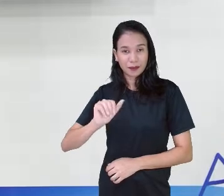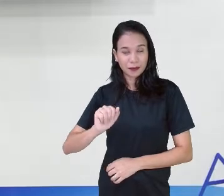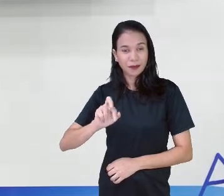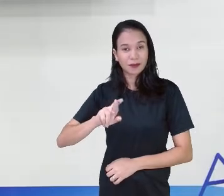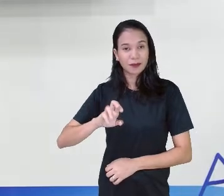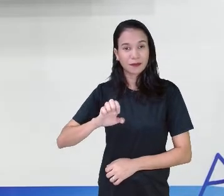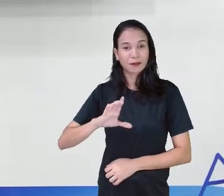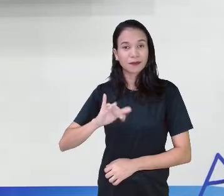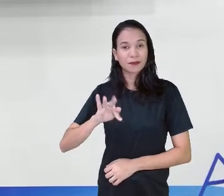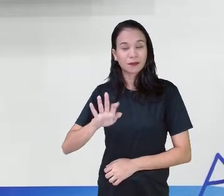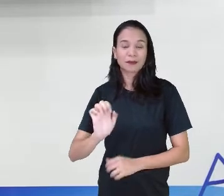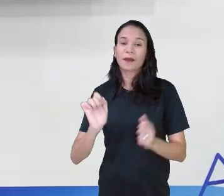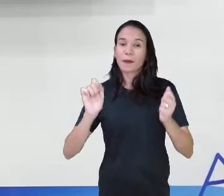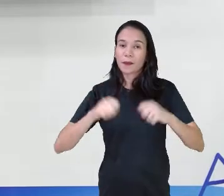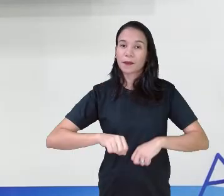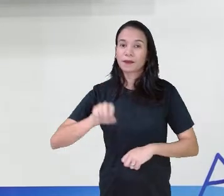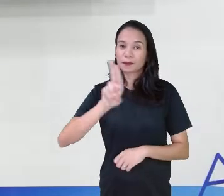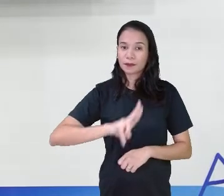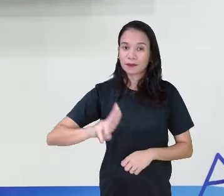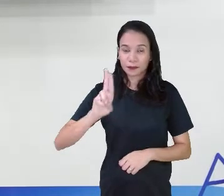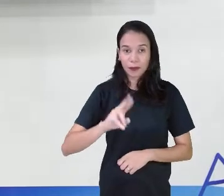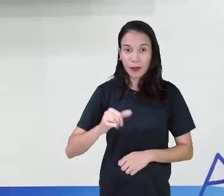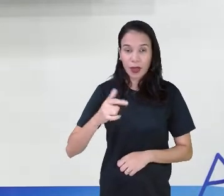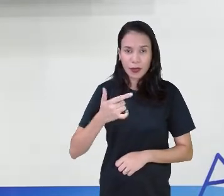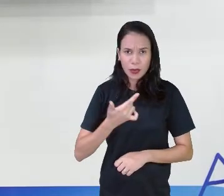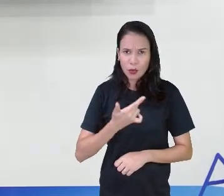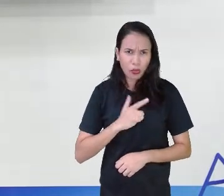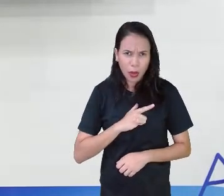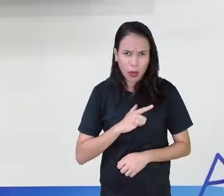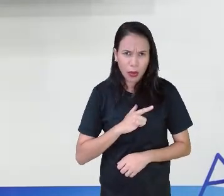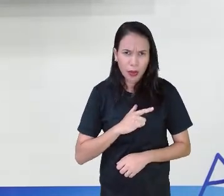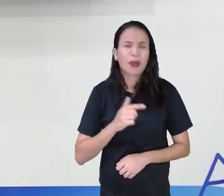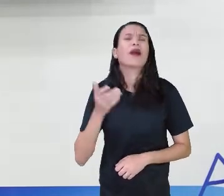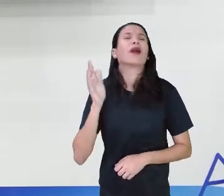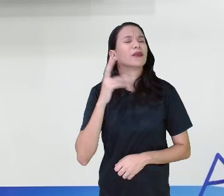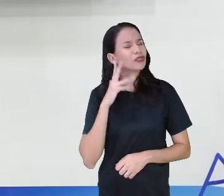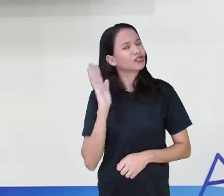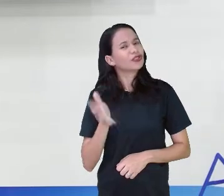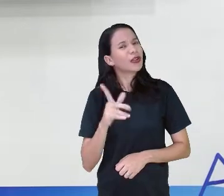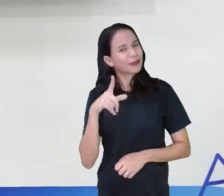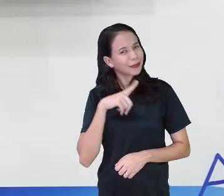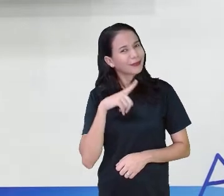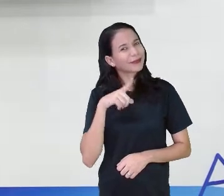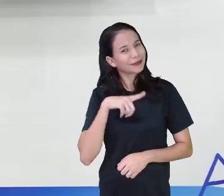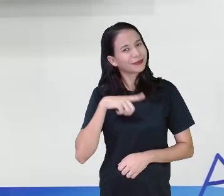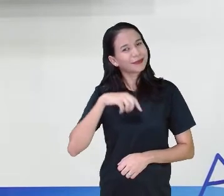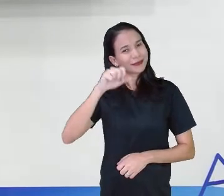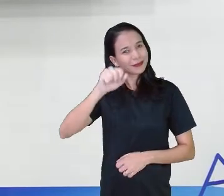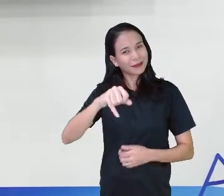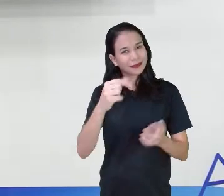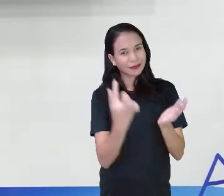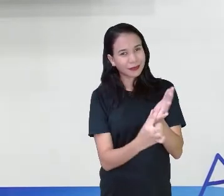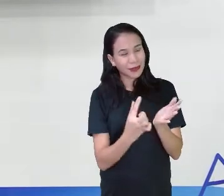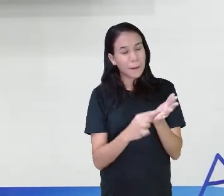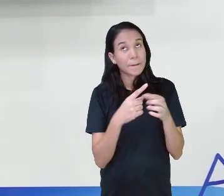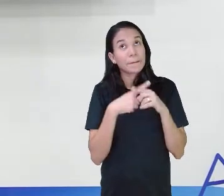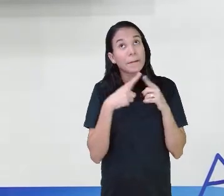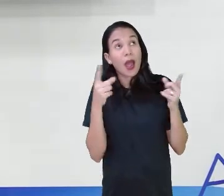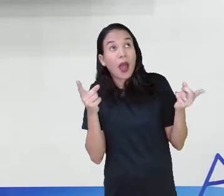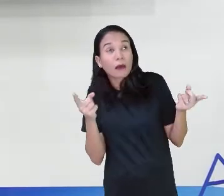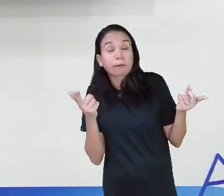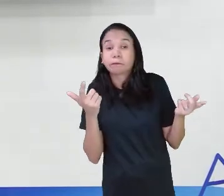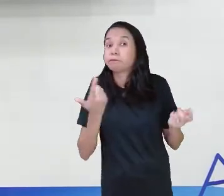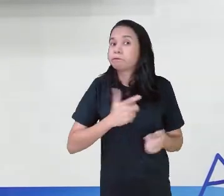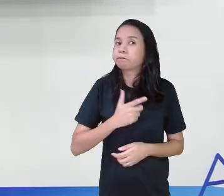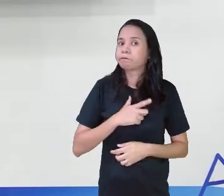podem baixar aí na tela, se não tiverem, porque eu acho que a essa altura todo mundo já tem esse aplicativo. Mas se por acaso